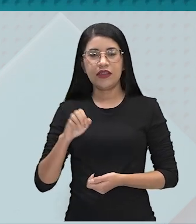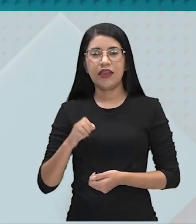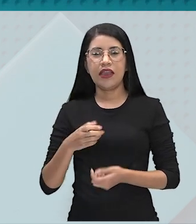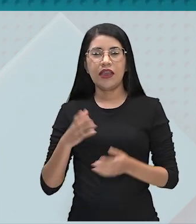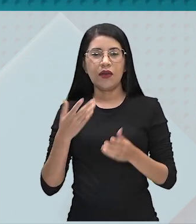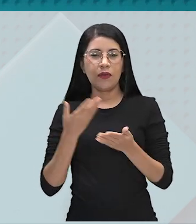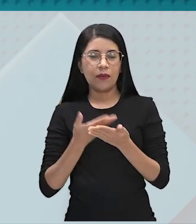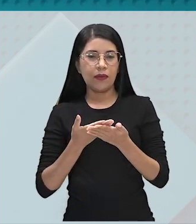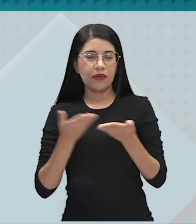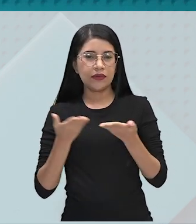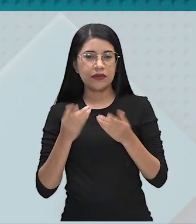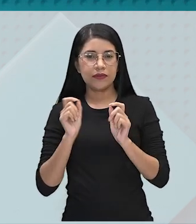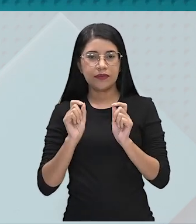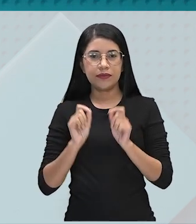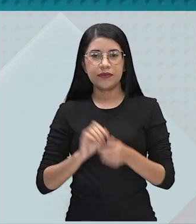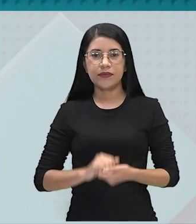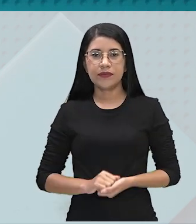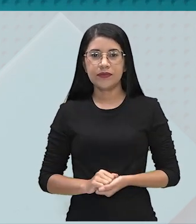verificar a aula do dia?